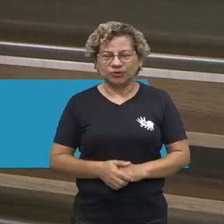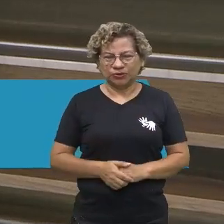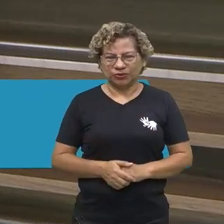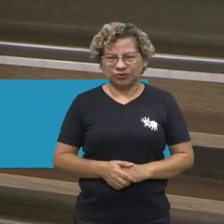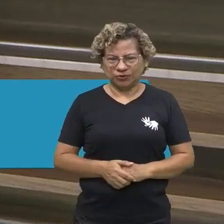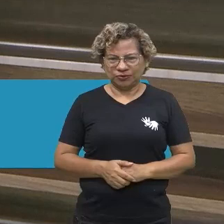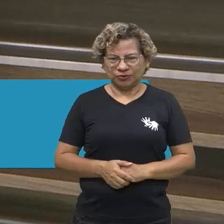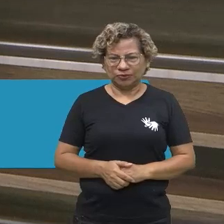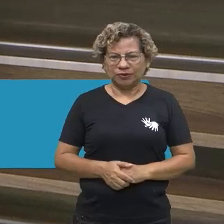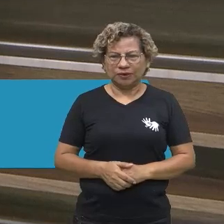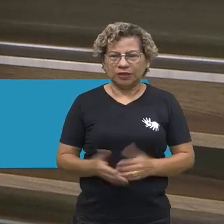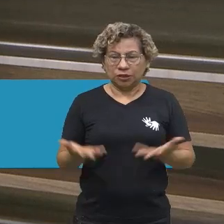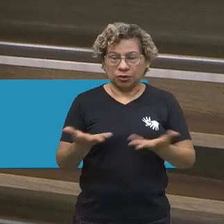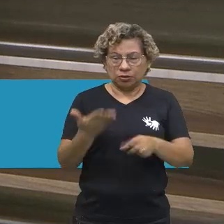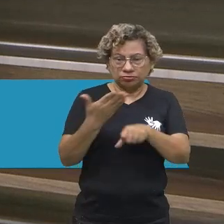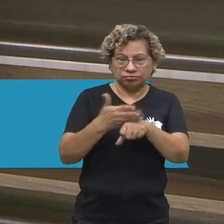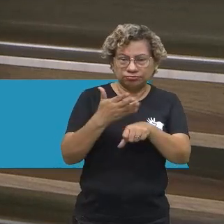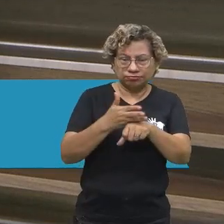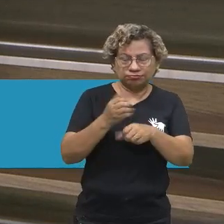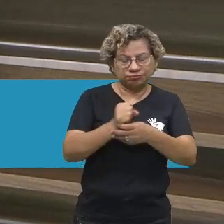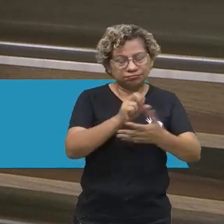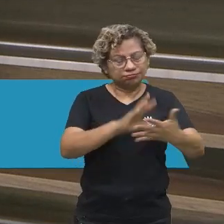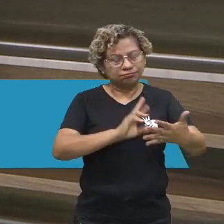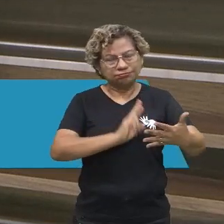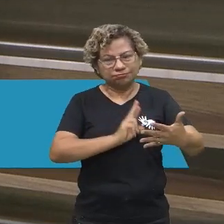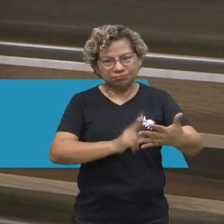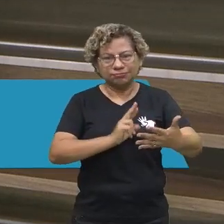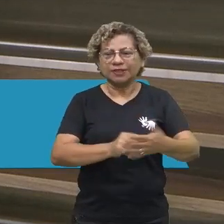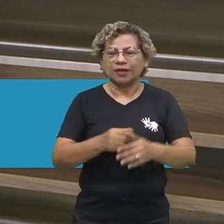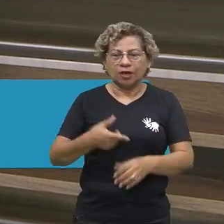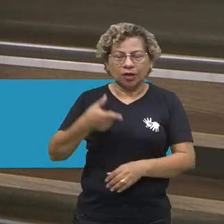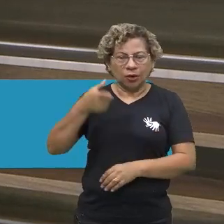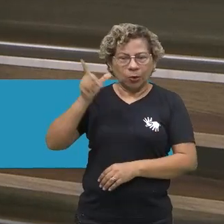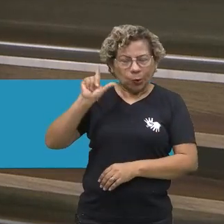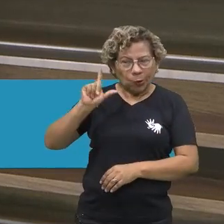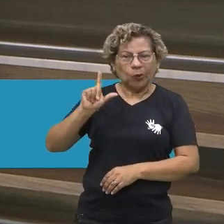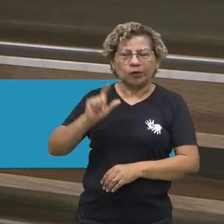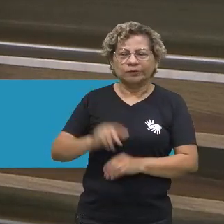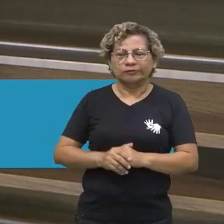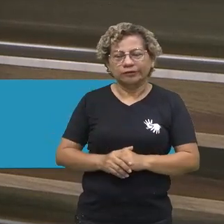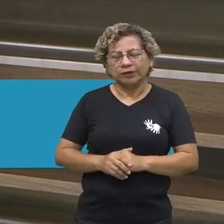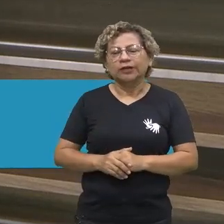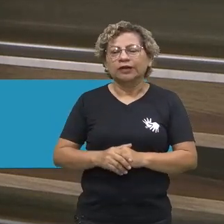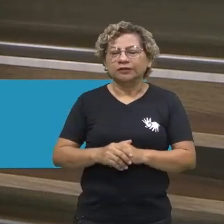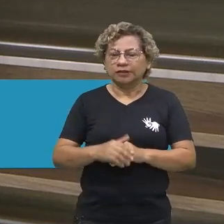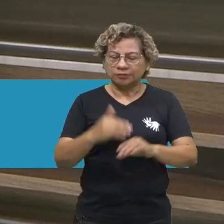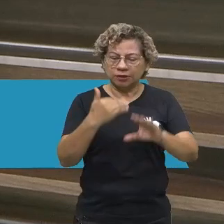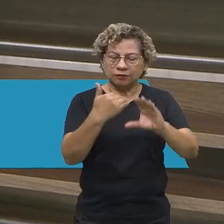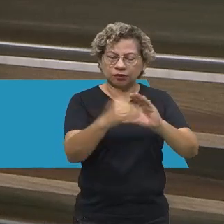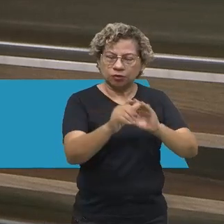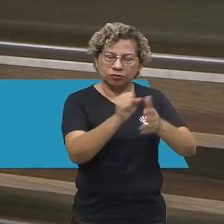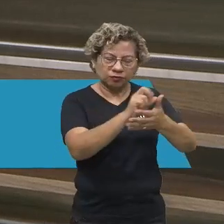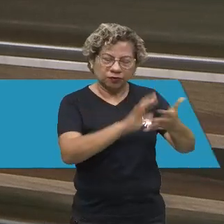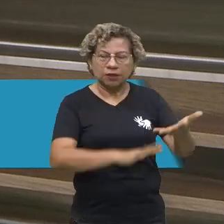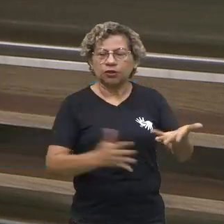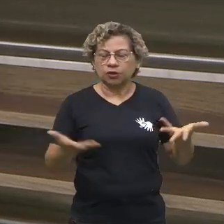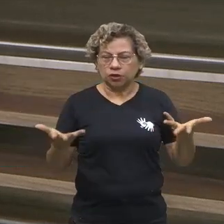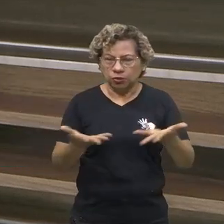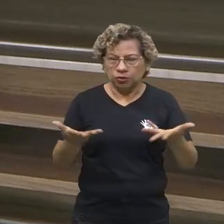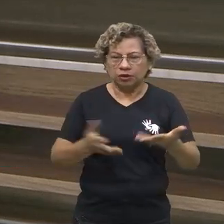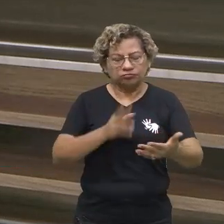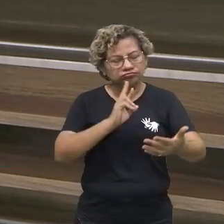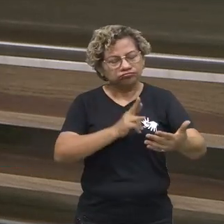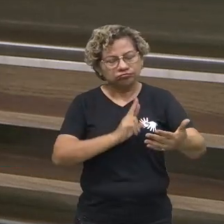nosso Exercitando. Ontem vocês receberam as atividades, hoje nós vamos